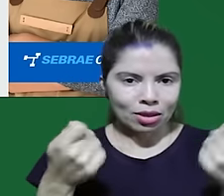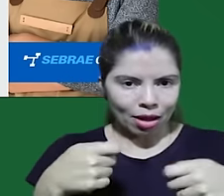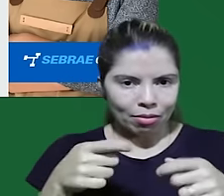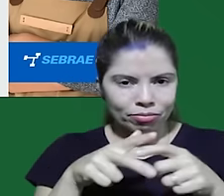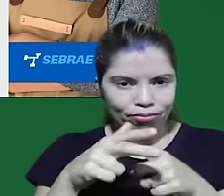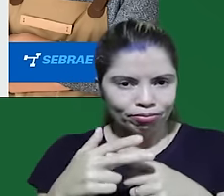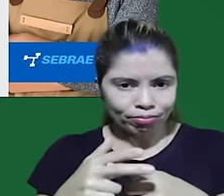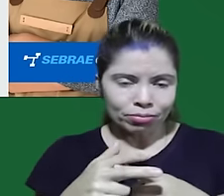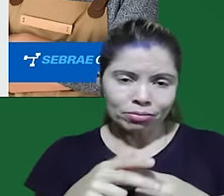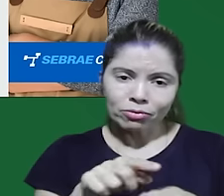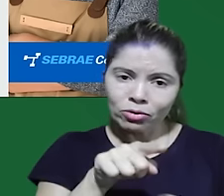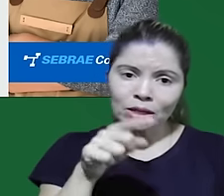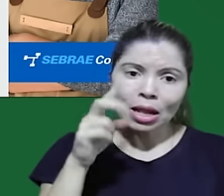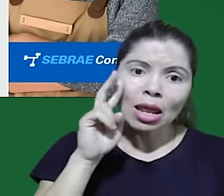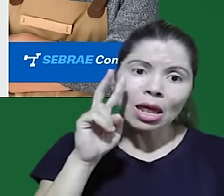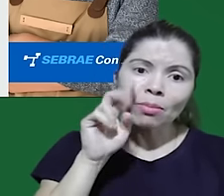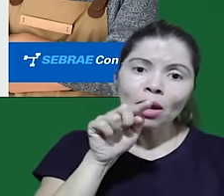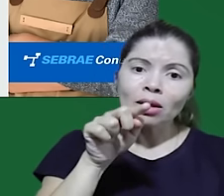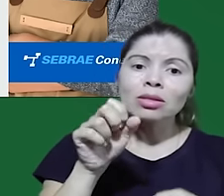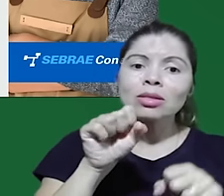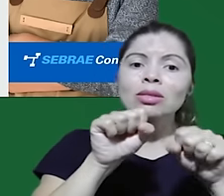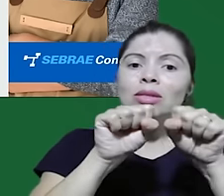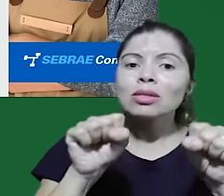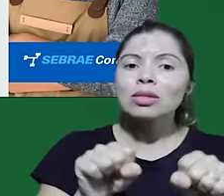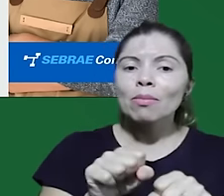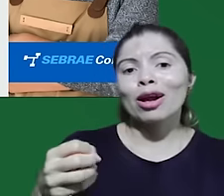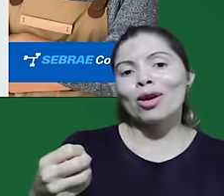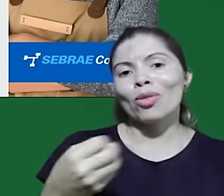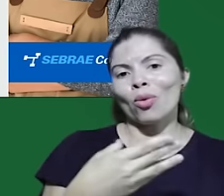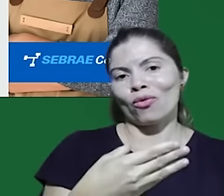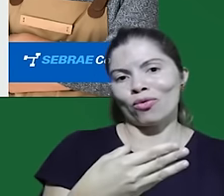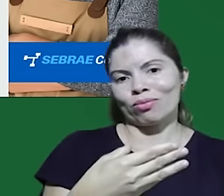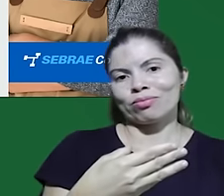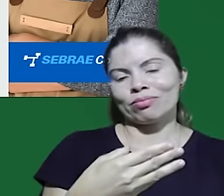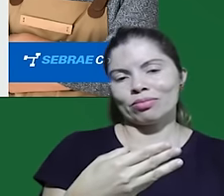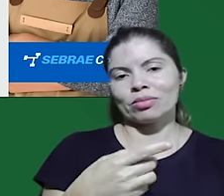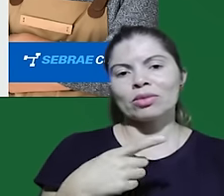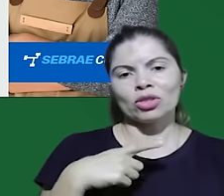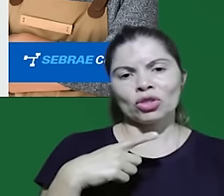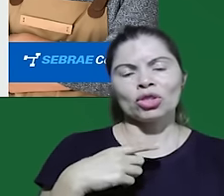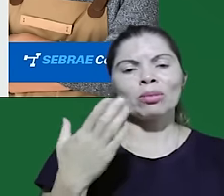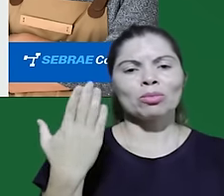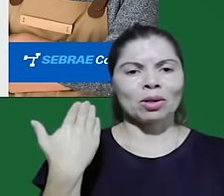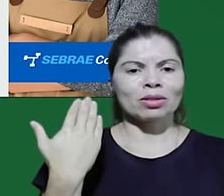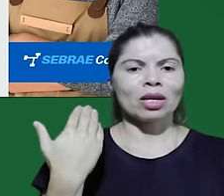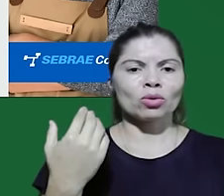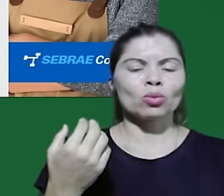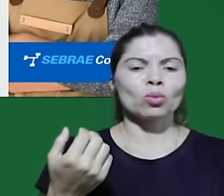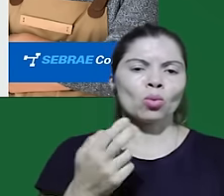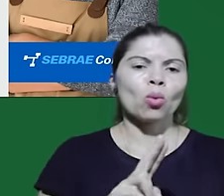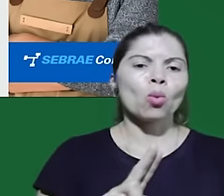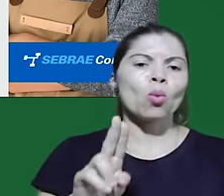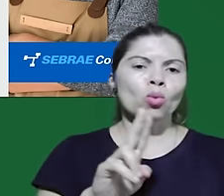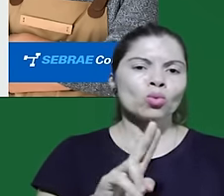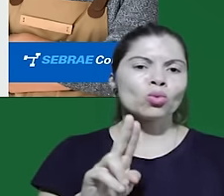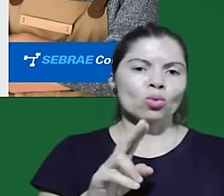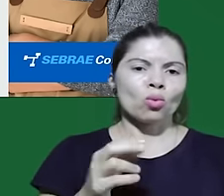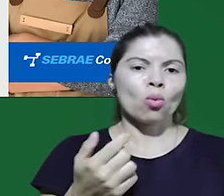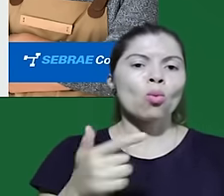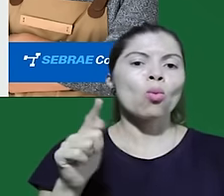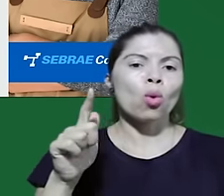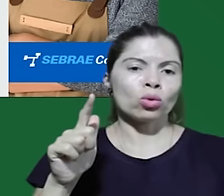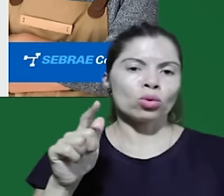eh nacionalmente e a gente tinha aquele outro emissor instalado Ele ainda está em uso mas a gente deixa